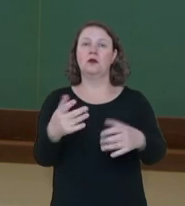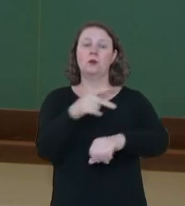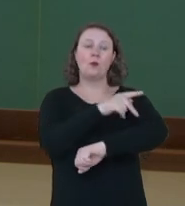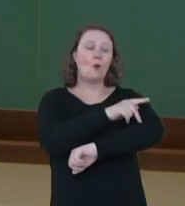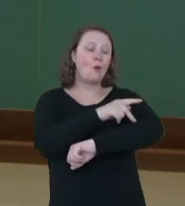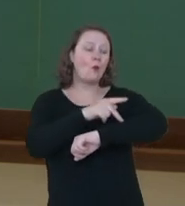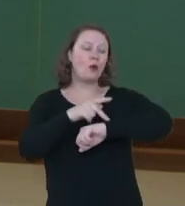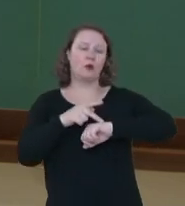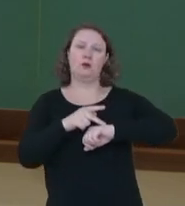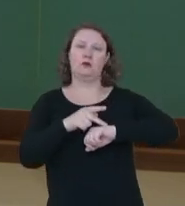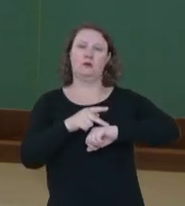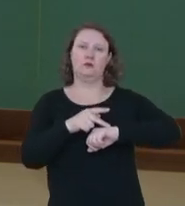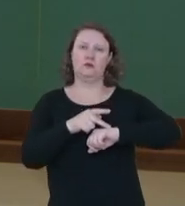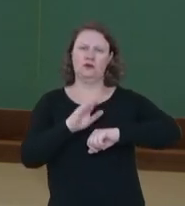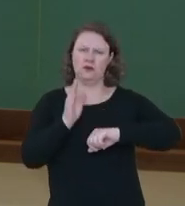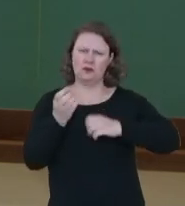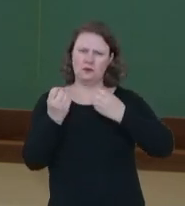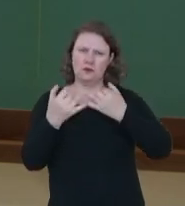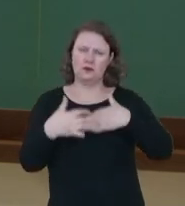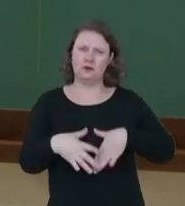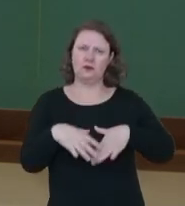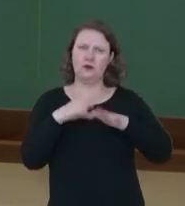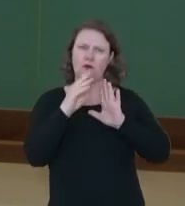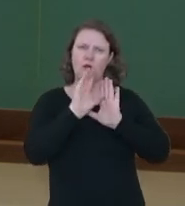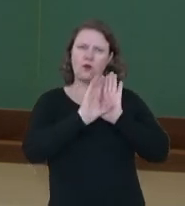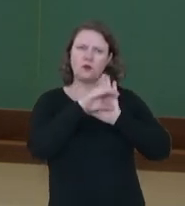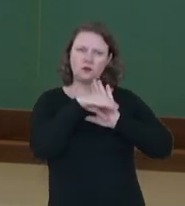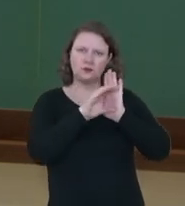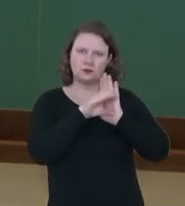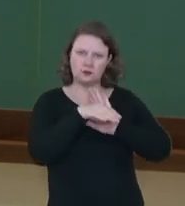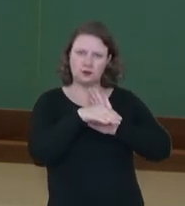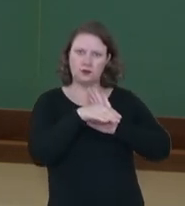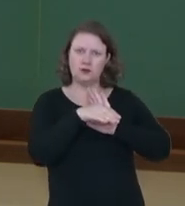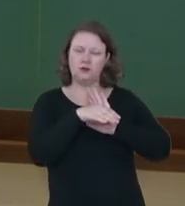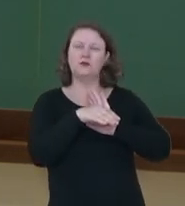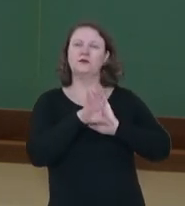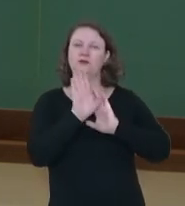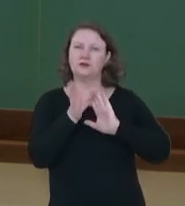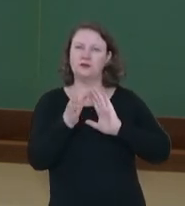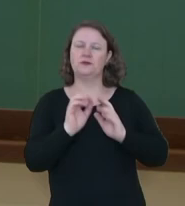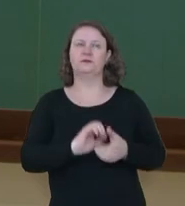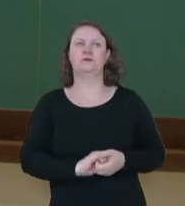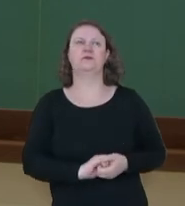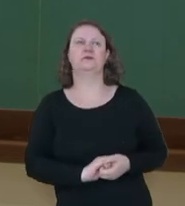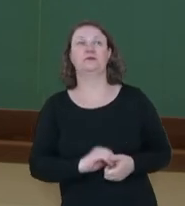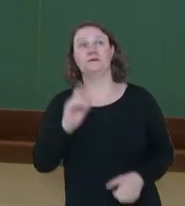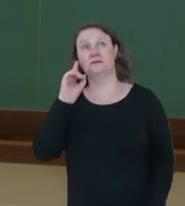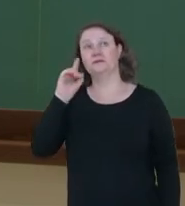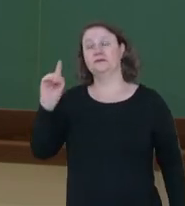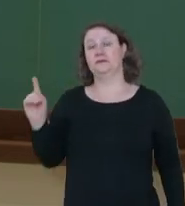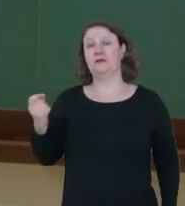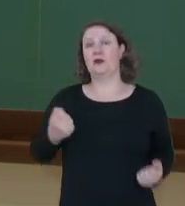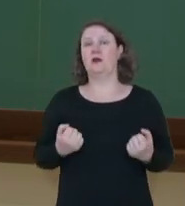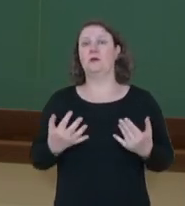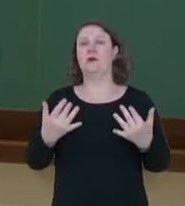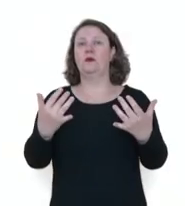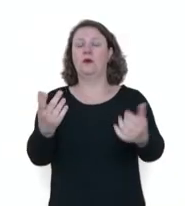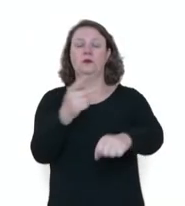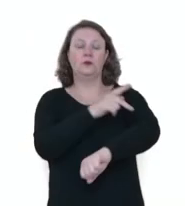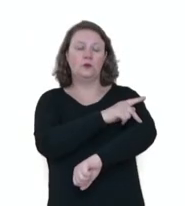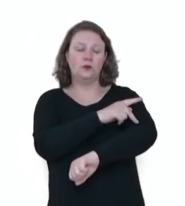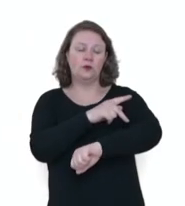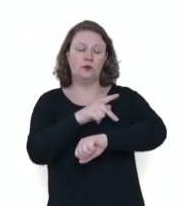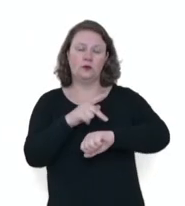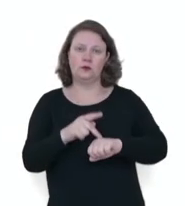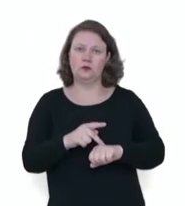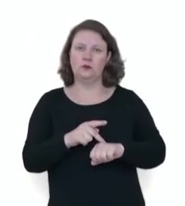pura. Né? A professora falou esse termo aqui durante a explicação. O que significa esse termo? Então, as plantas puras,